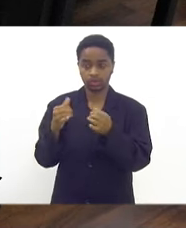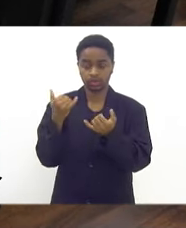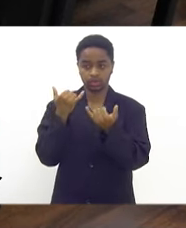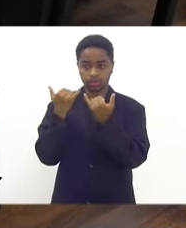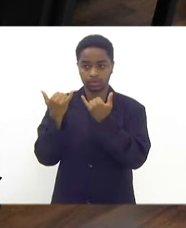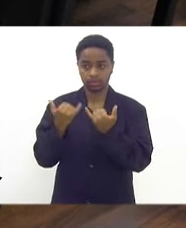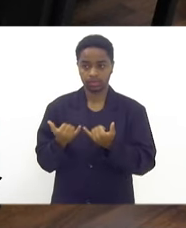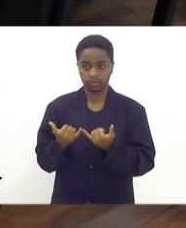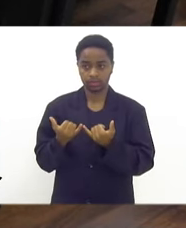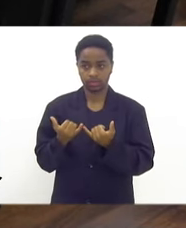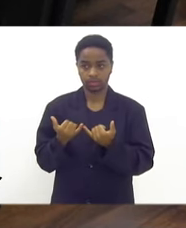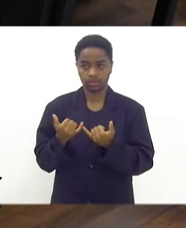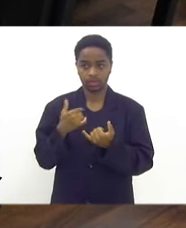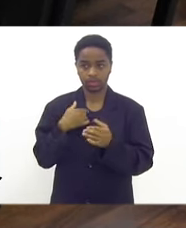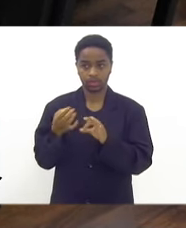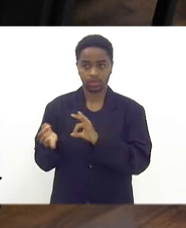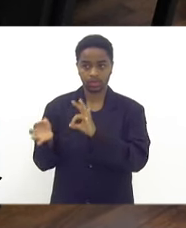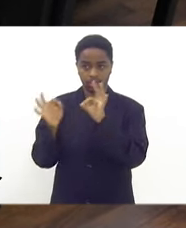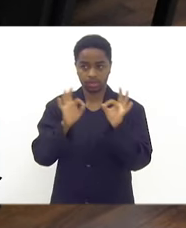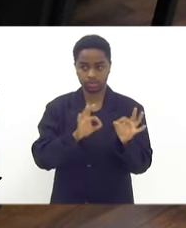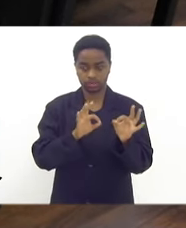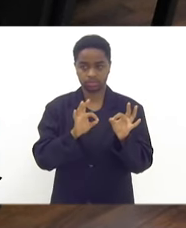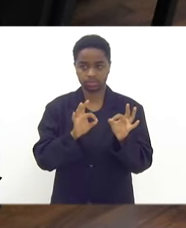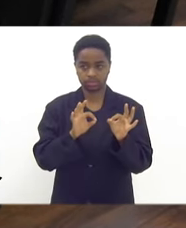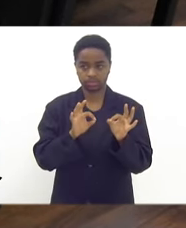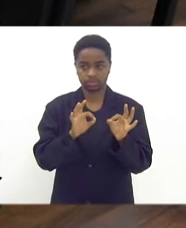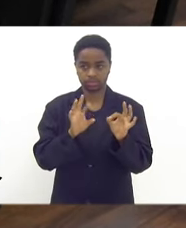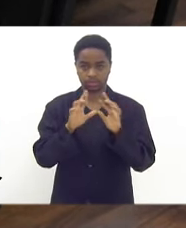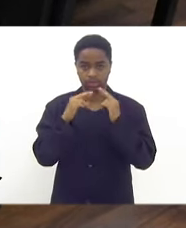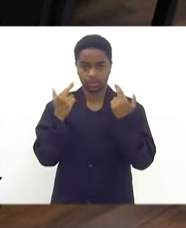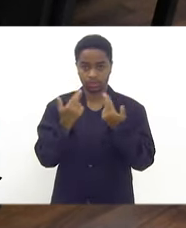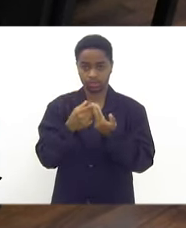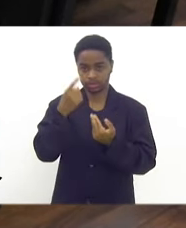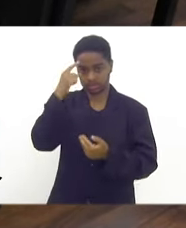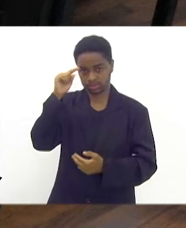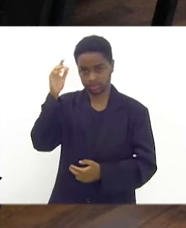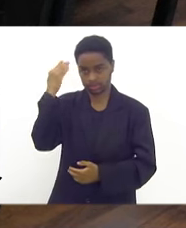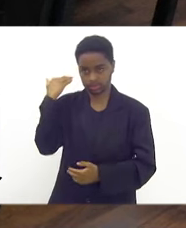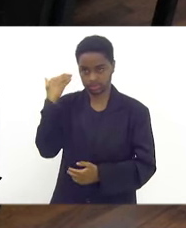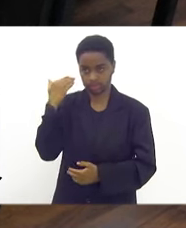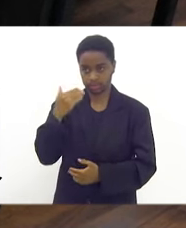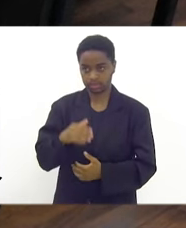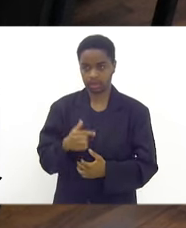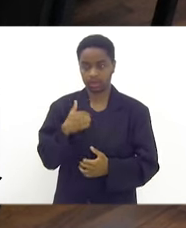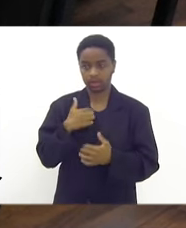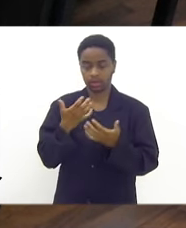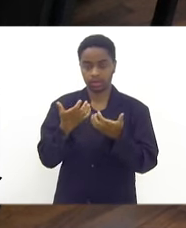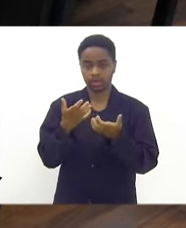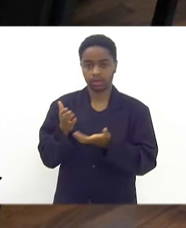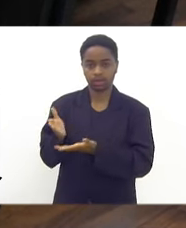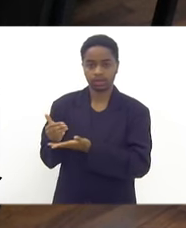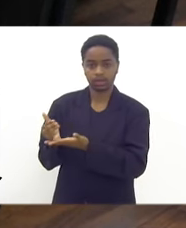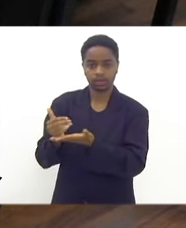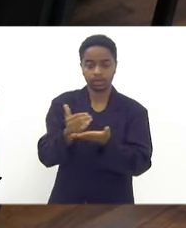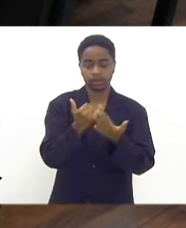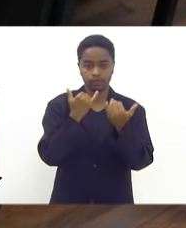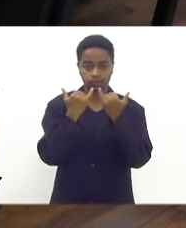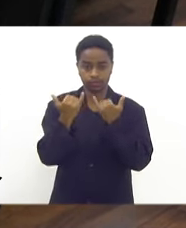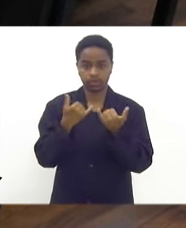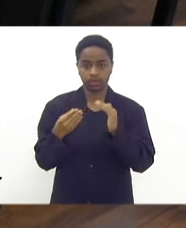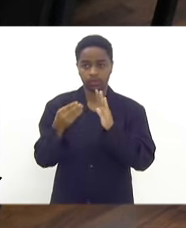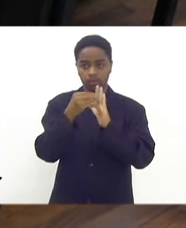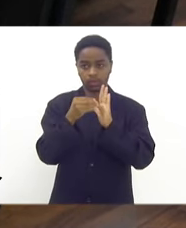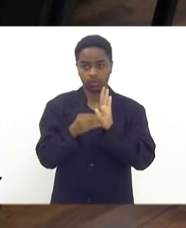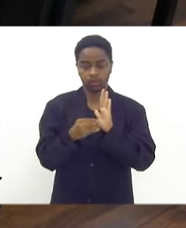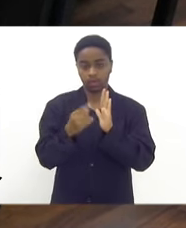Bruno assistir ao da semana passada para poder pegar todas as informações e ele tá colocando aqui o r que ele tá